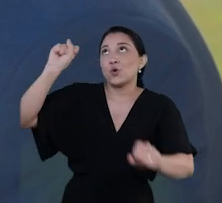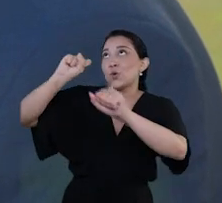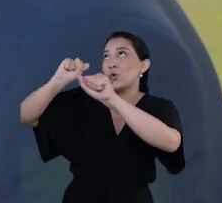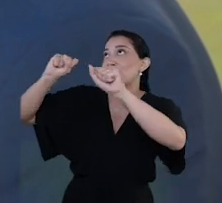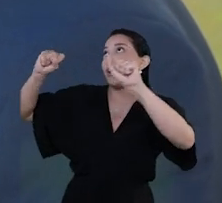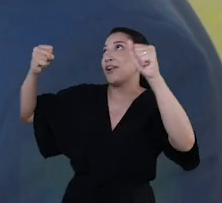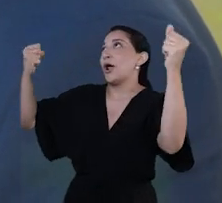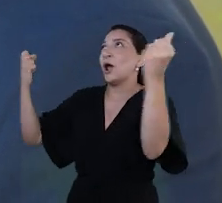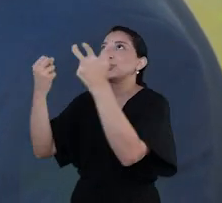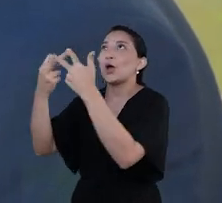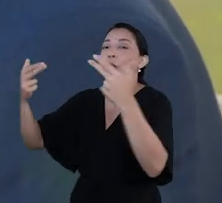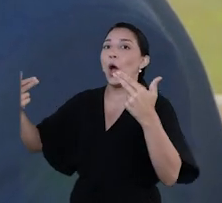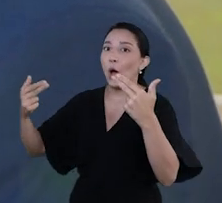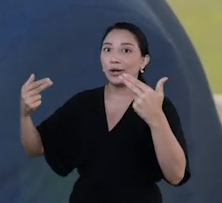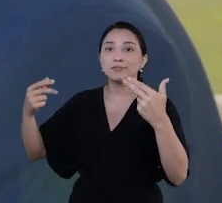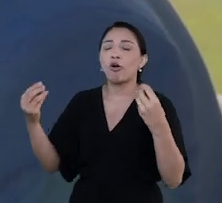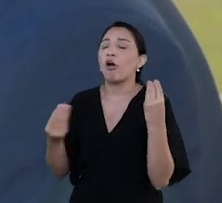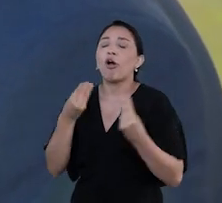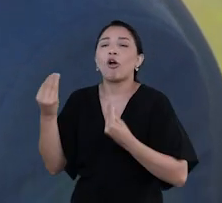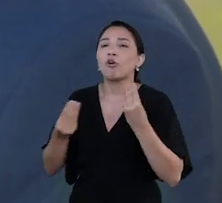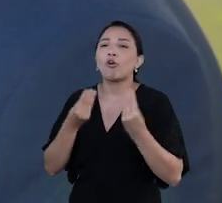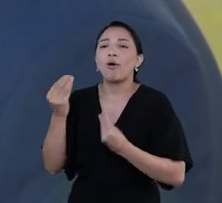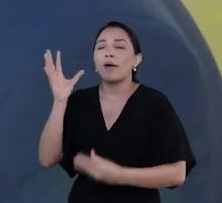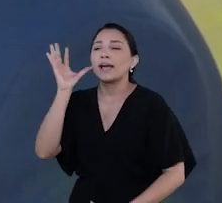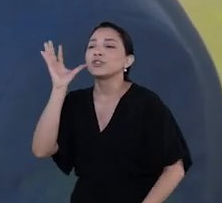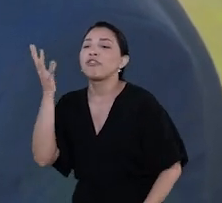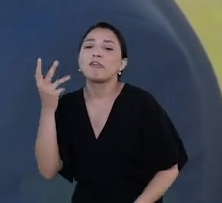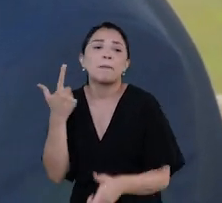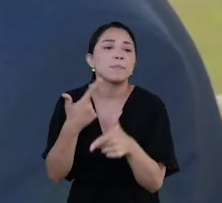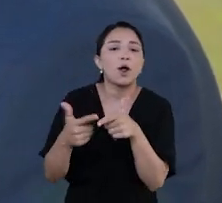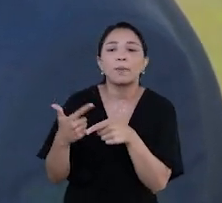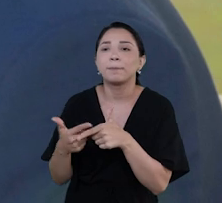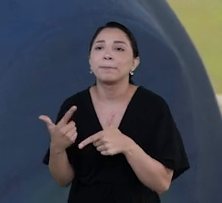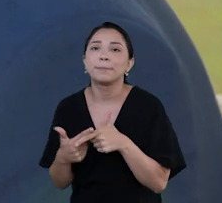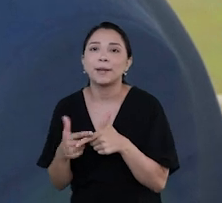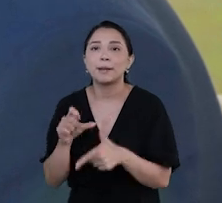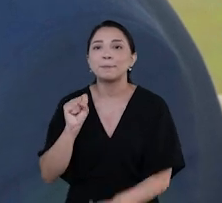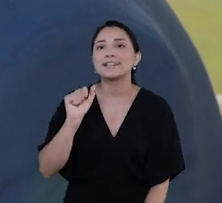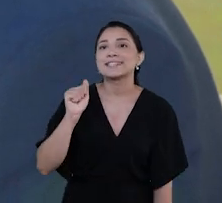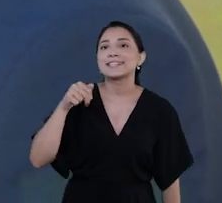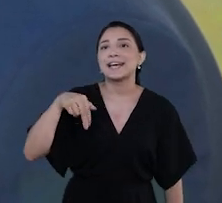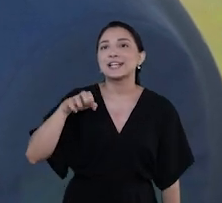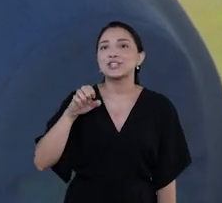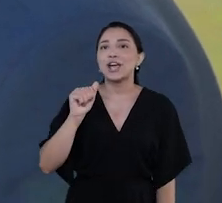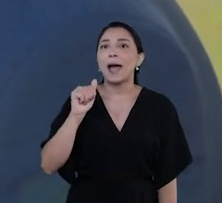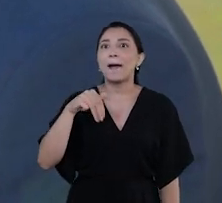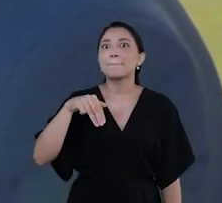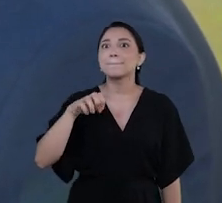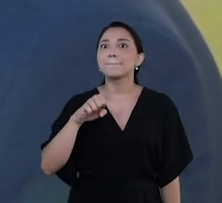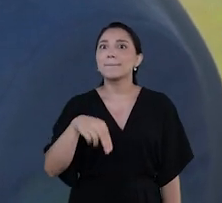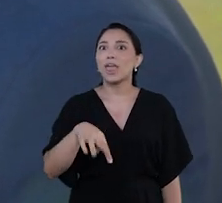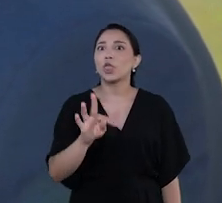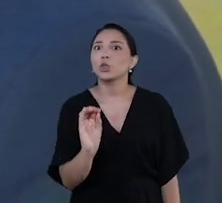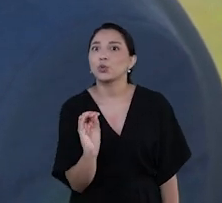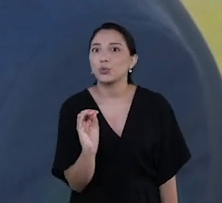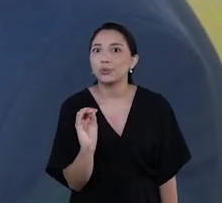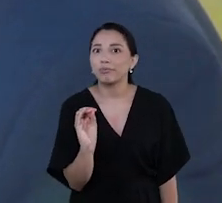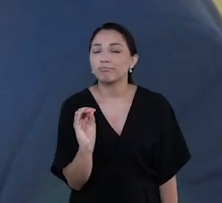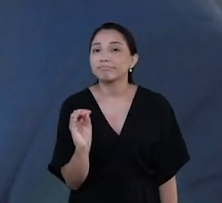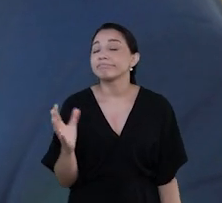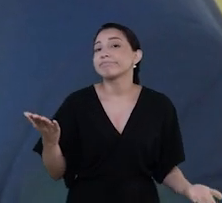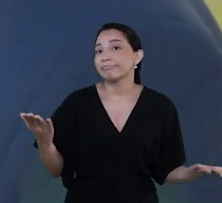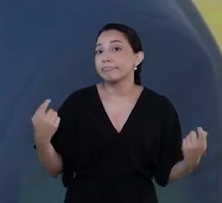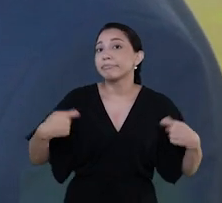saneamento básico sim em determinadas regiões do nosso país se não tem como sustentabilidade inclusive Econômica para aqueles